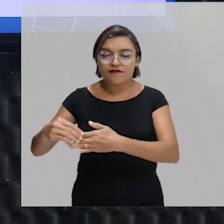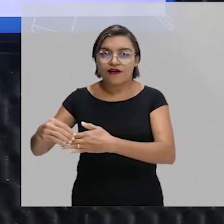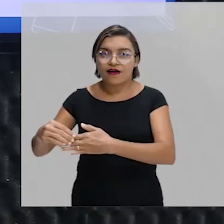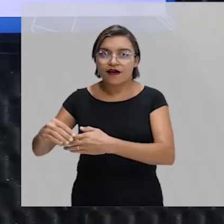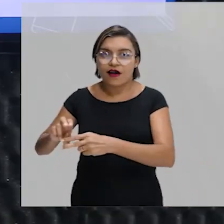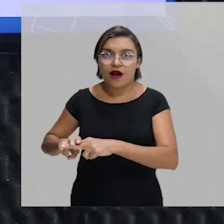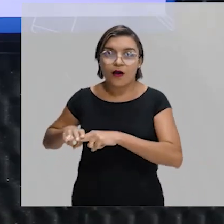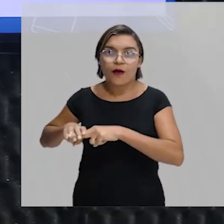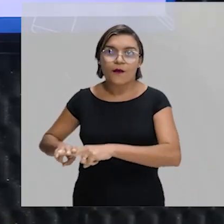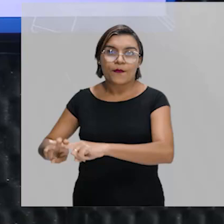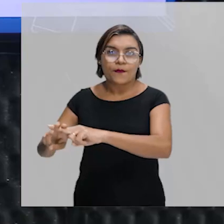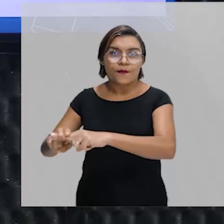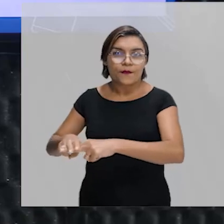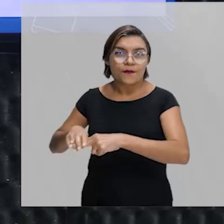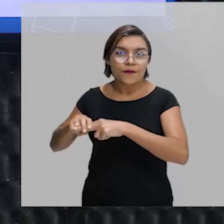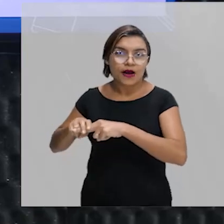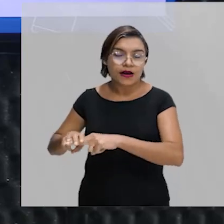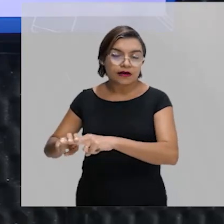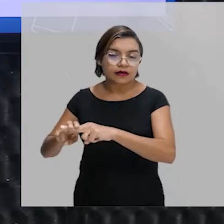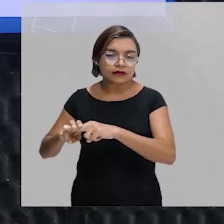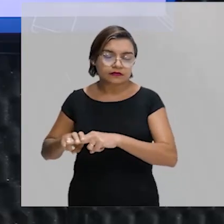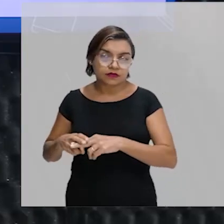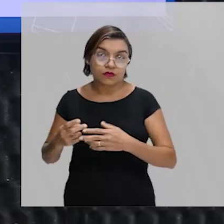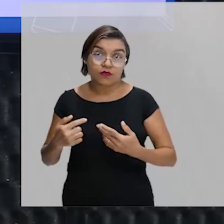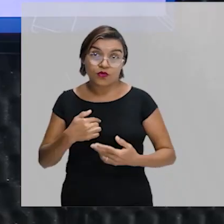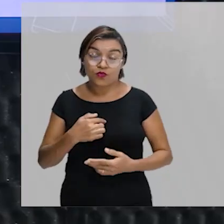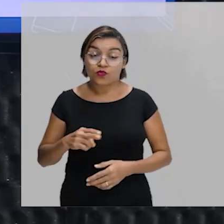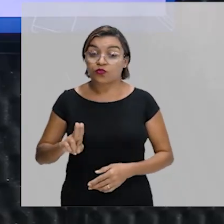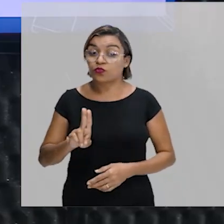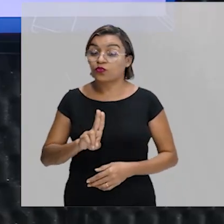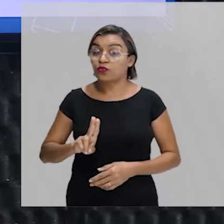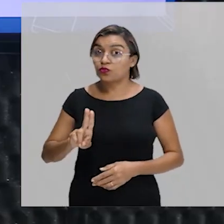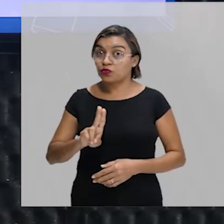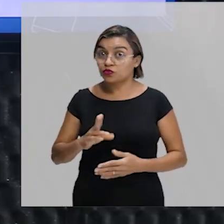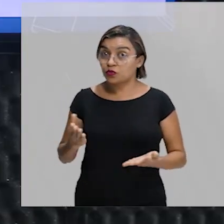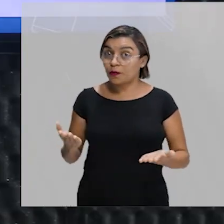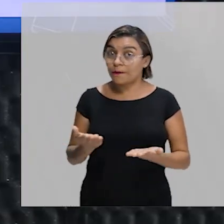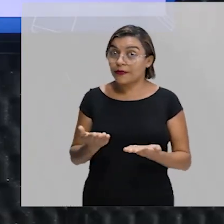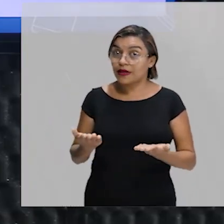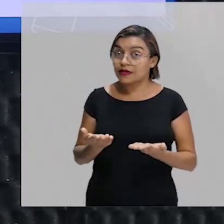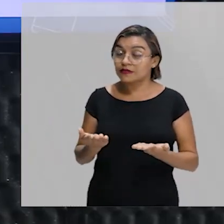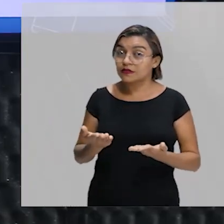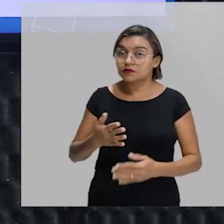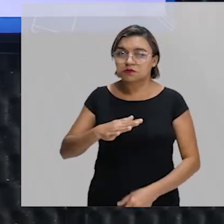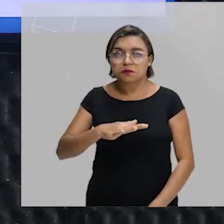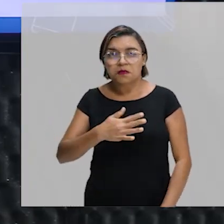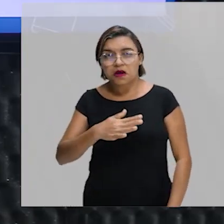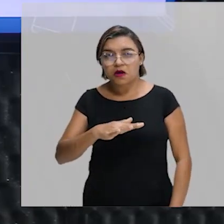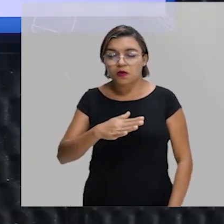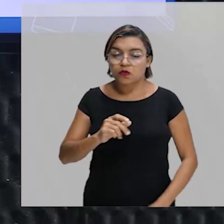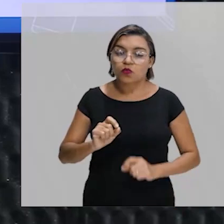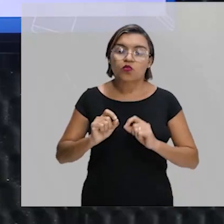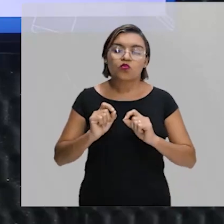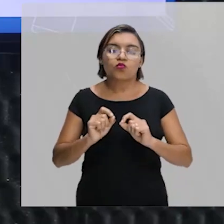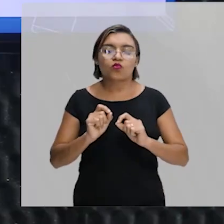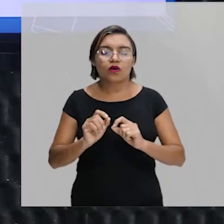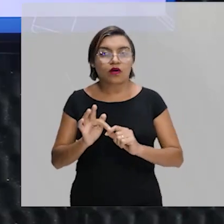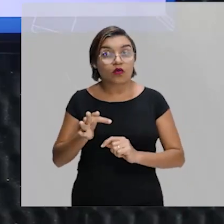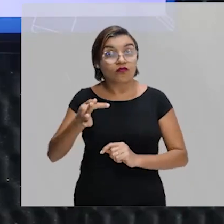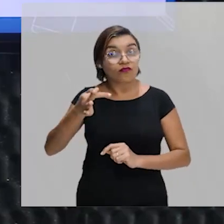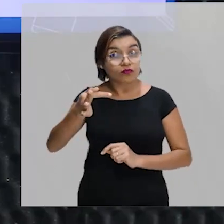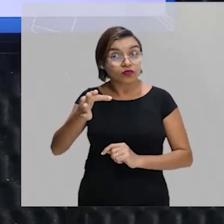parque. Então, eu estou utilizando aí no presente do subjuntivo, vai indicar que a minha ação vai ocorrer no